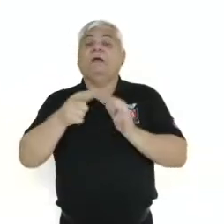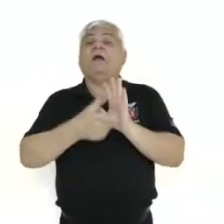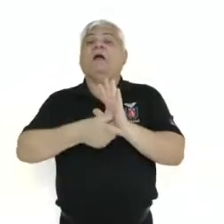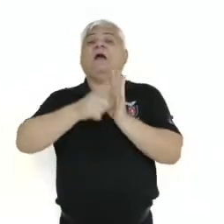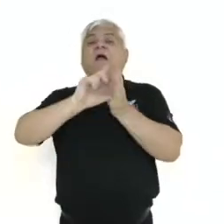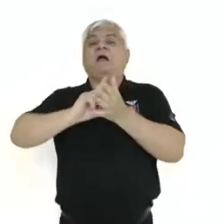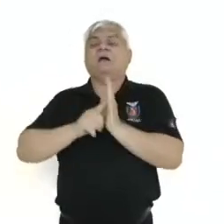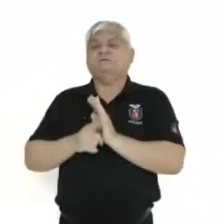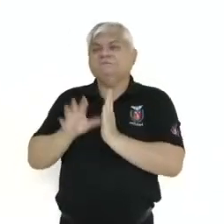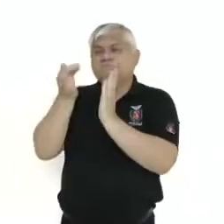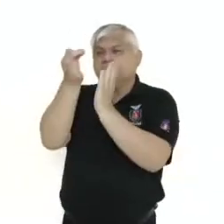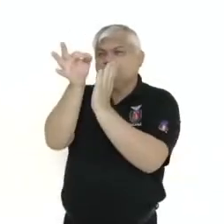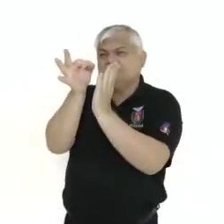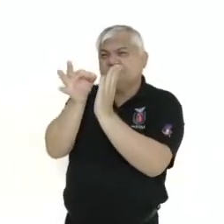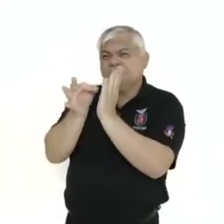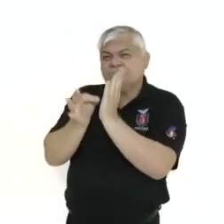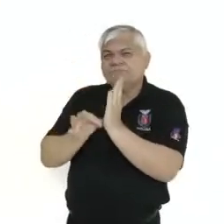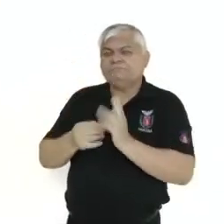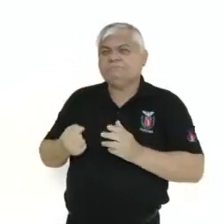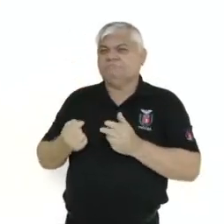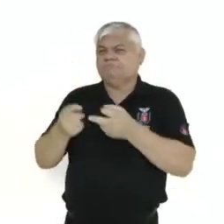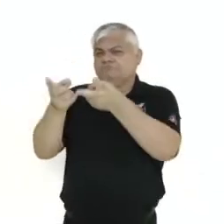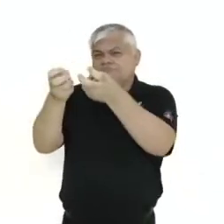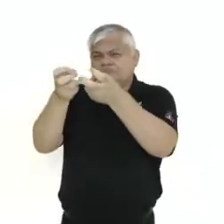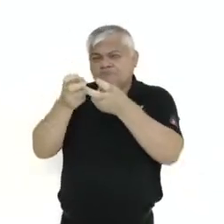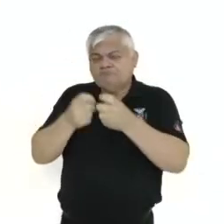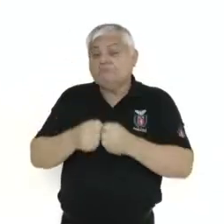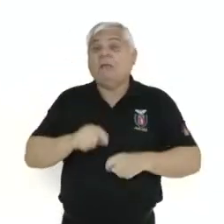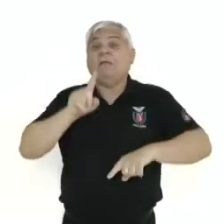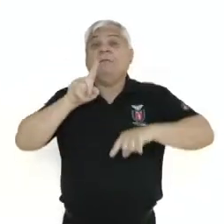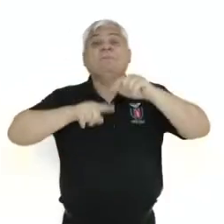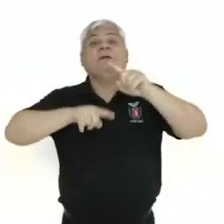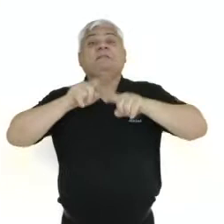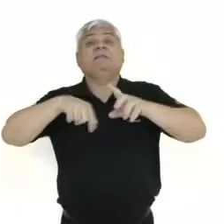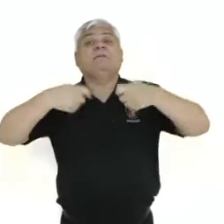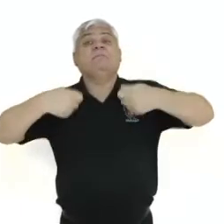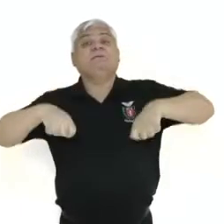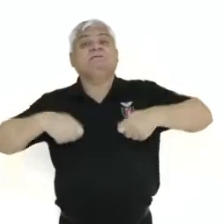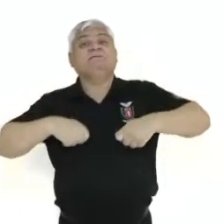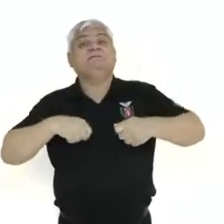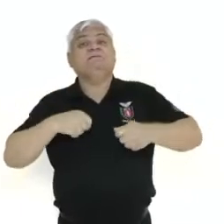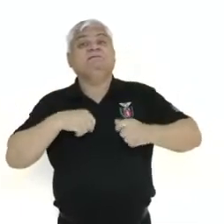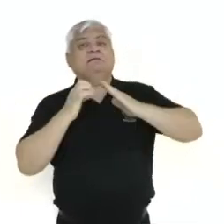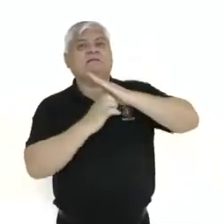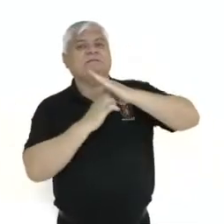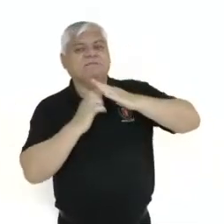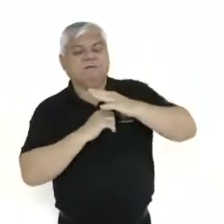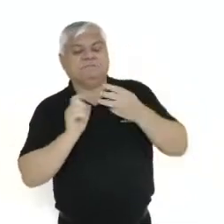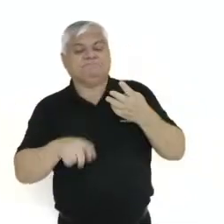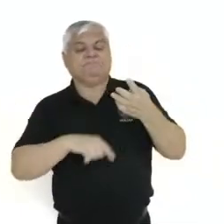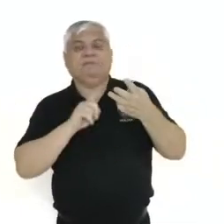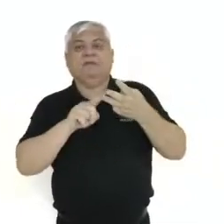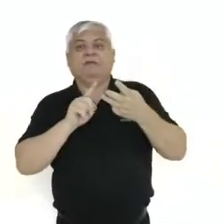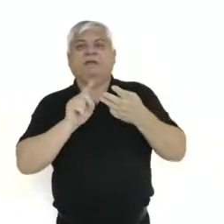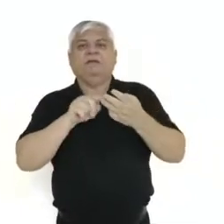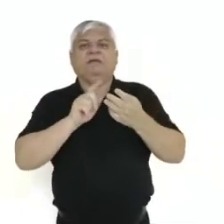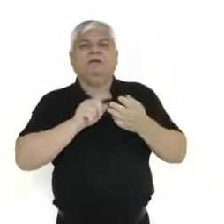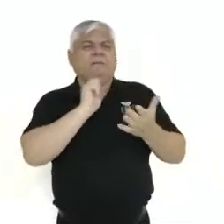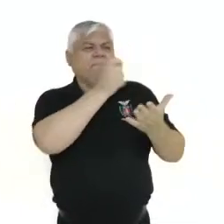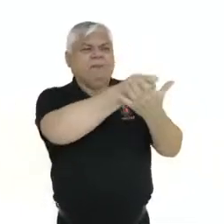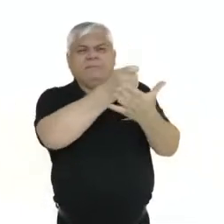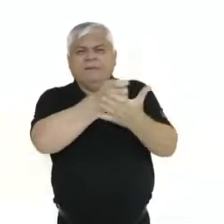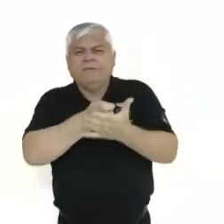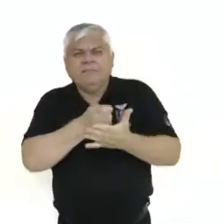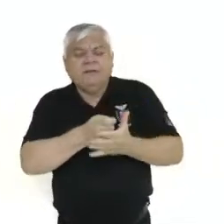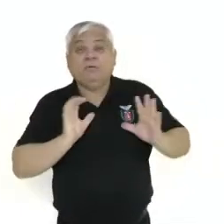de dados, das matérias-primas que serão utilizadas na sua empresa, todas as despesas que a sua empresa vai ter, todas